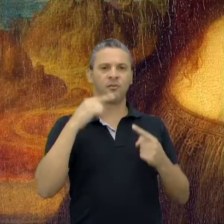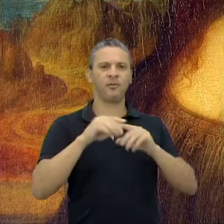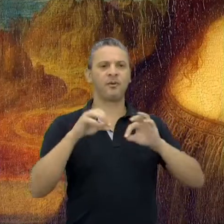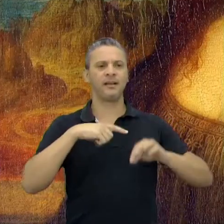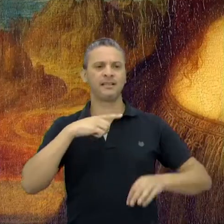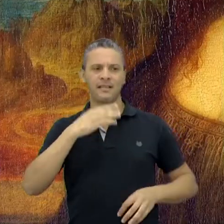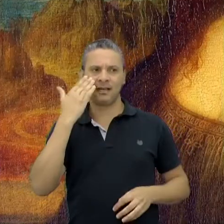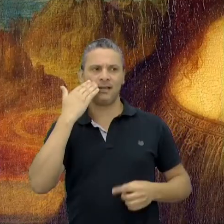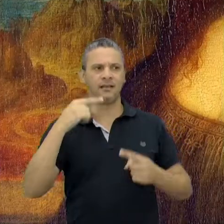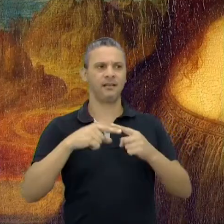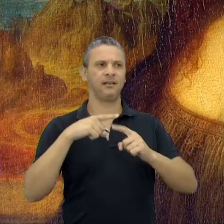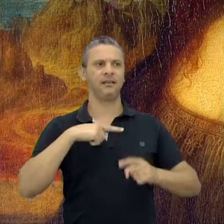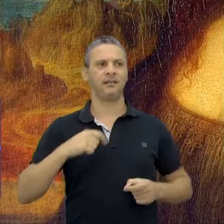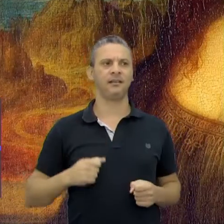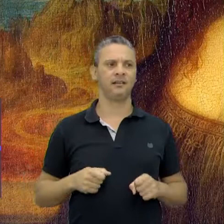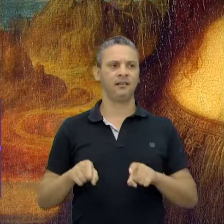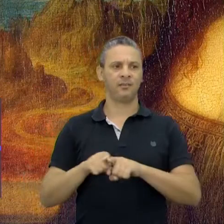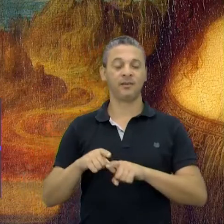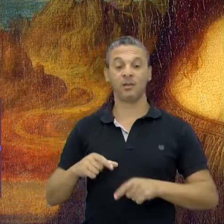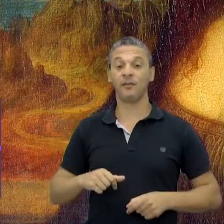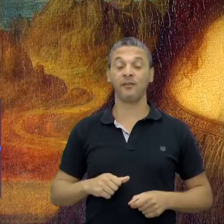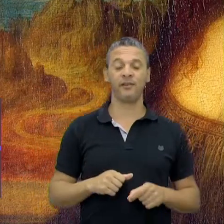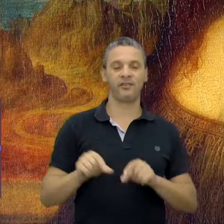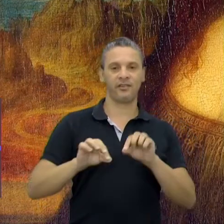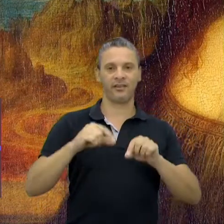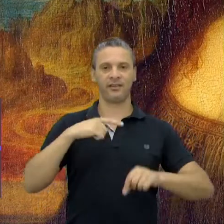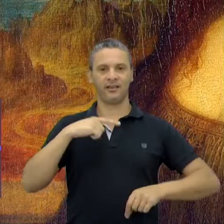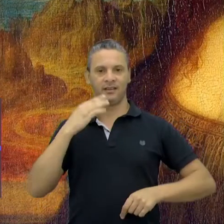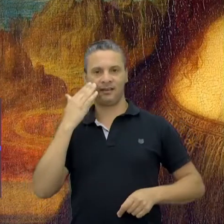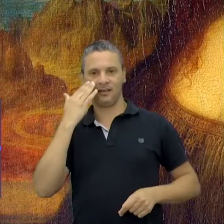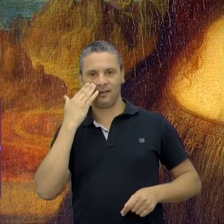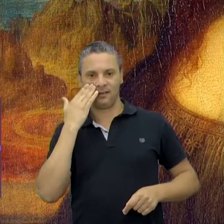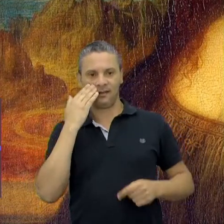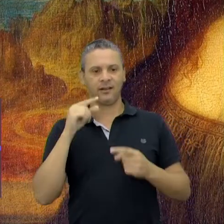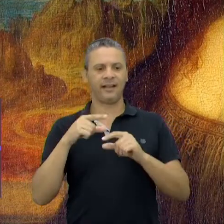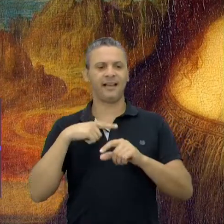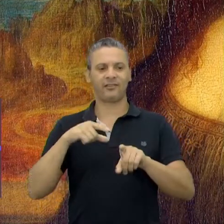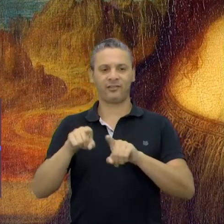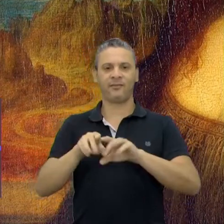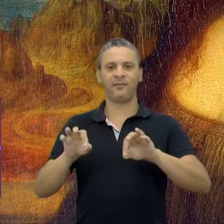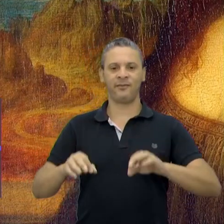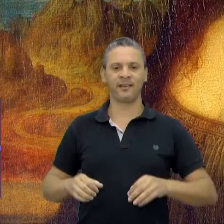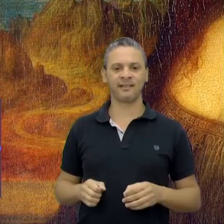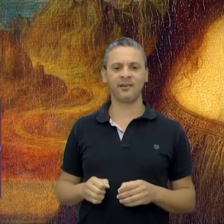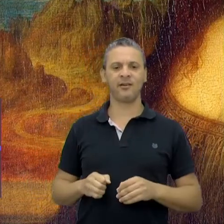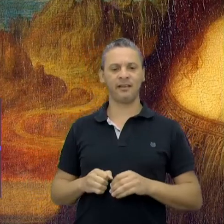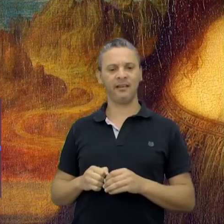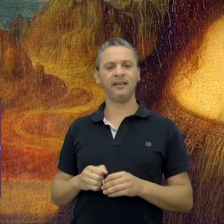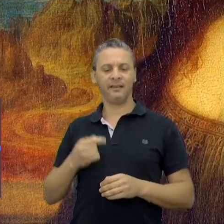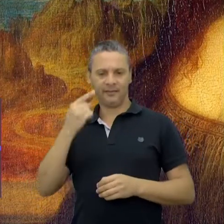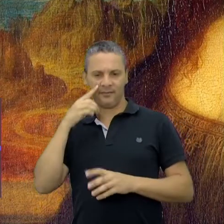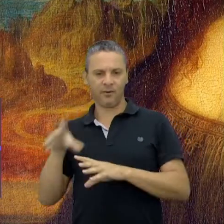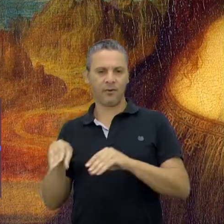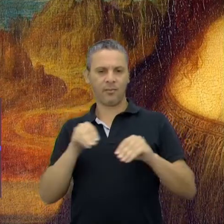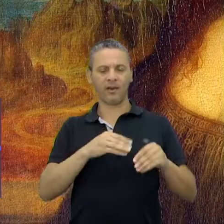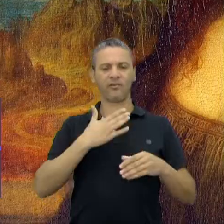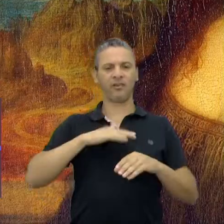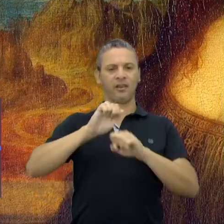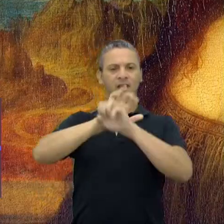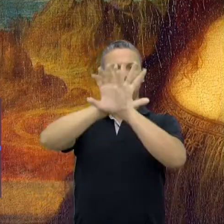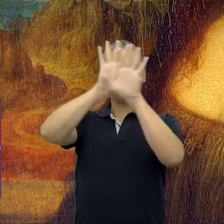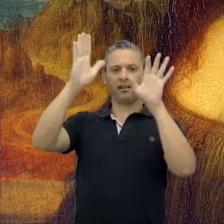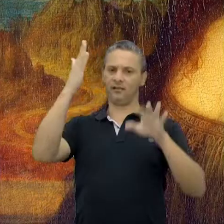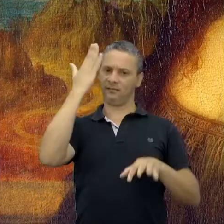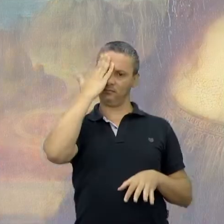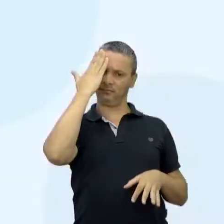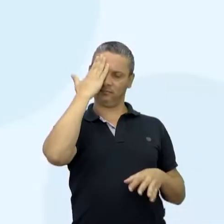plágio, reprodução, releitura que nós viemos aí conversando ao longo de todas as nossas aulas, a gente conseguiu ficar um pouco mais claro essa ideia, né,